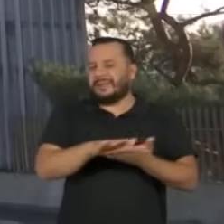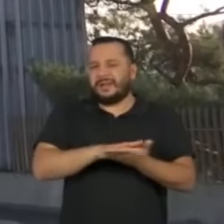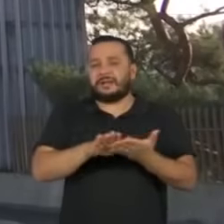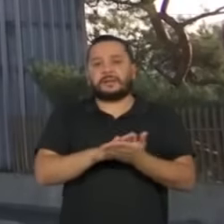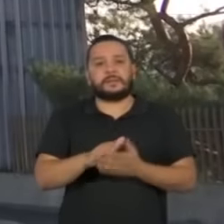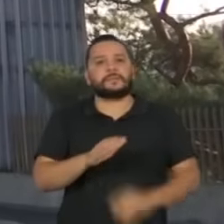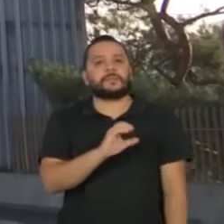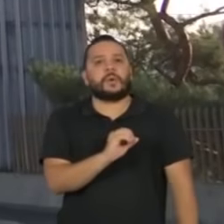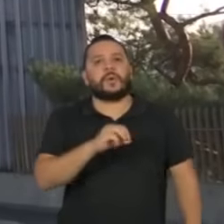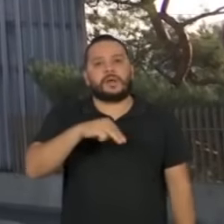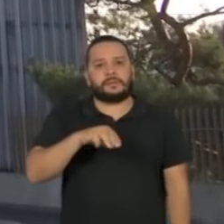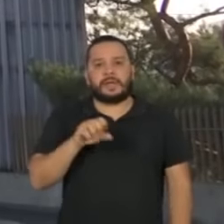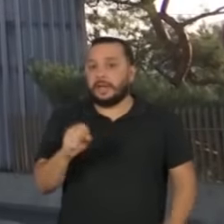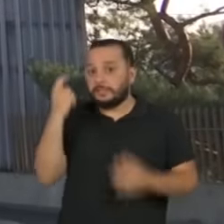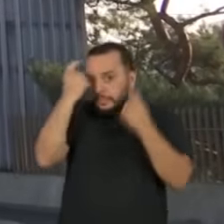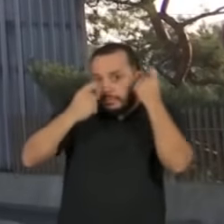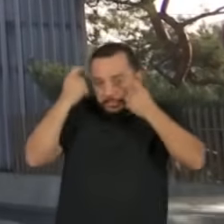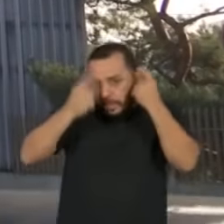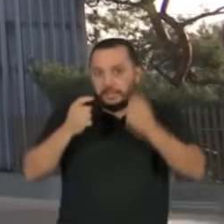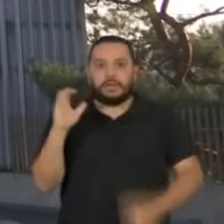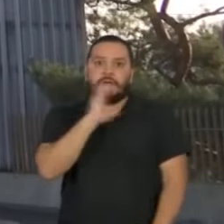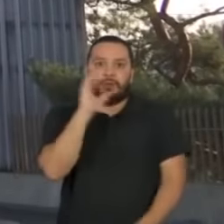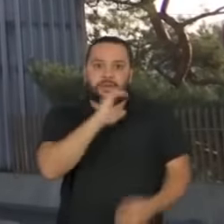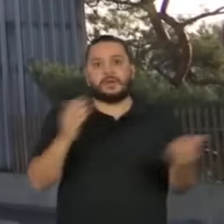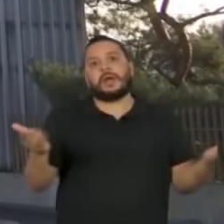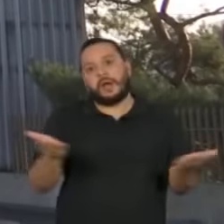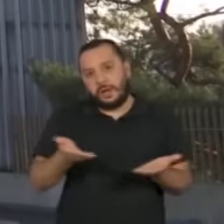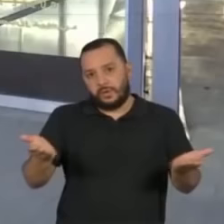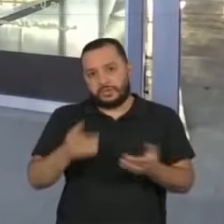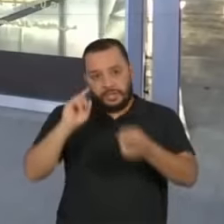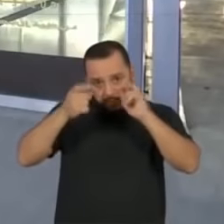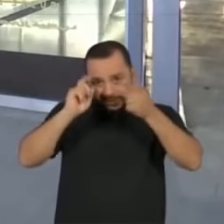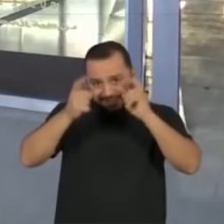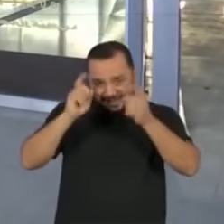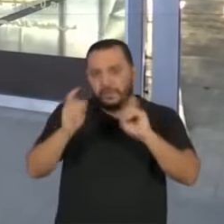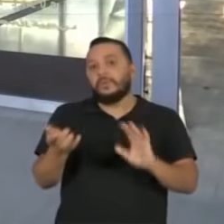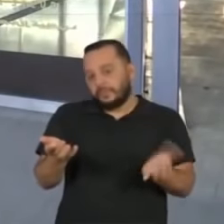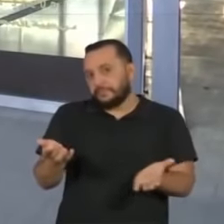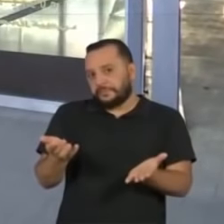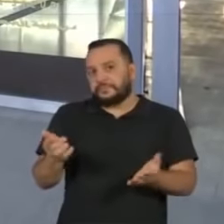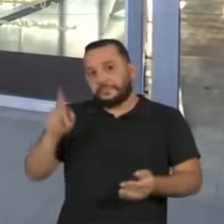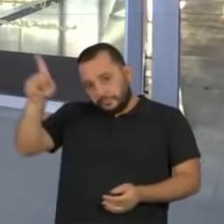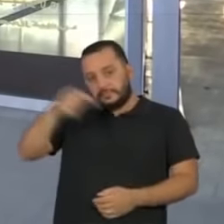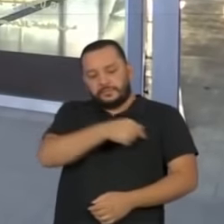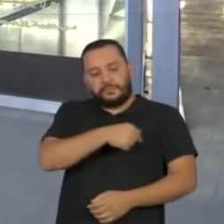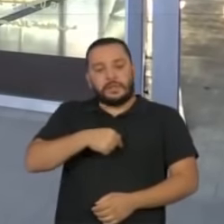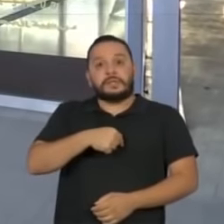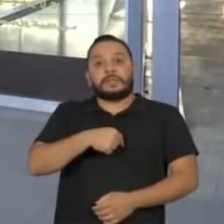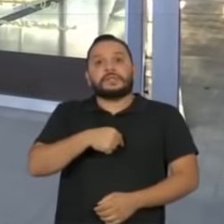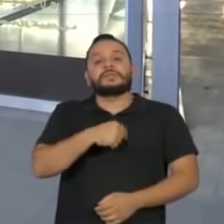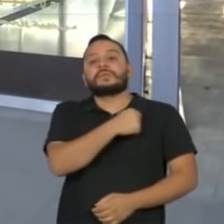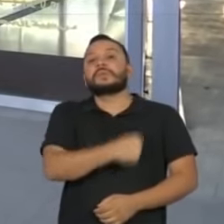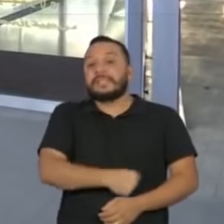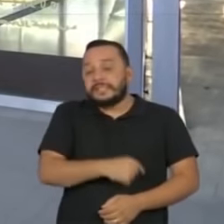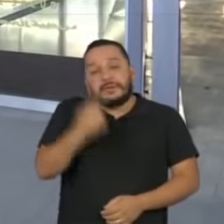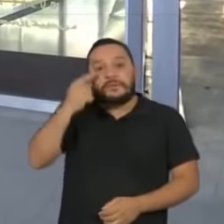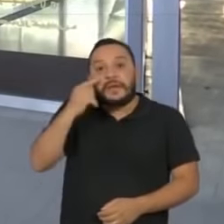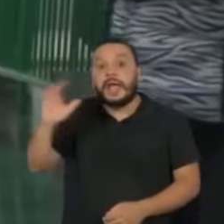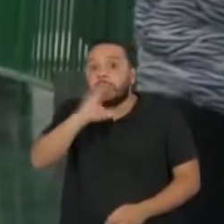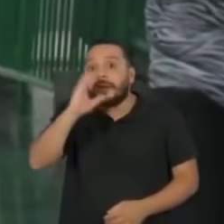Saúde deve fazer uma reunião de emergência hoje em Genebra, na Suíça, para determinar se declara uma emergência de saúde